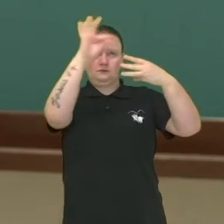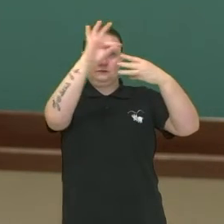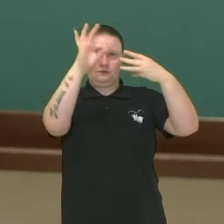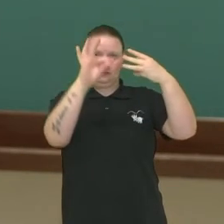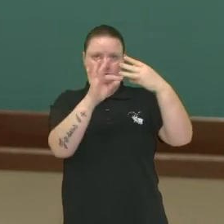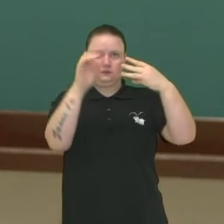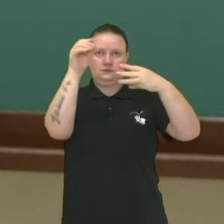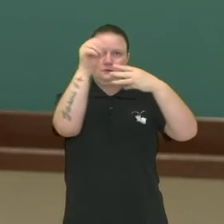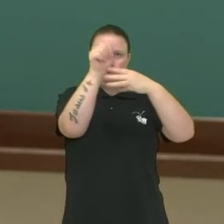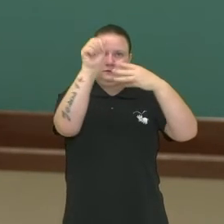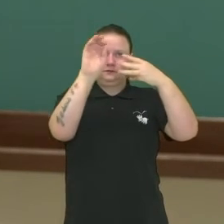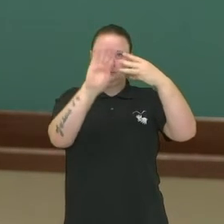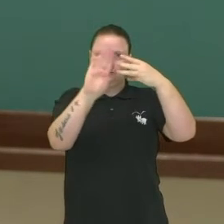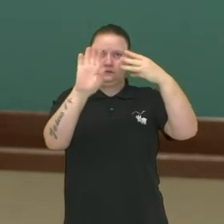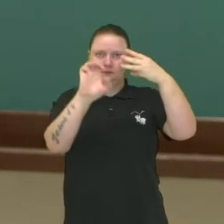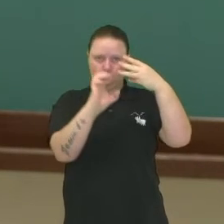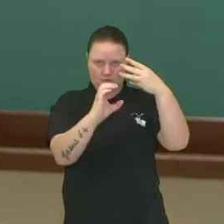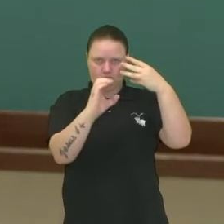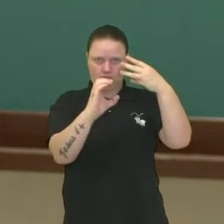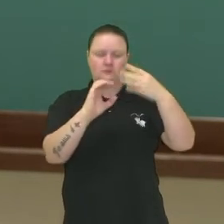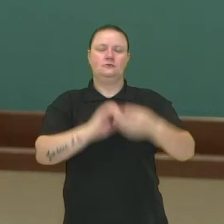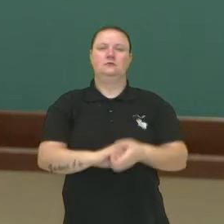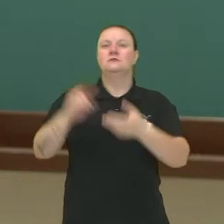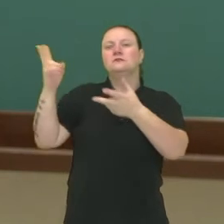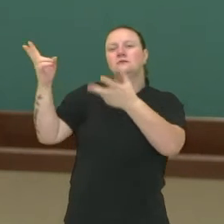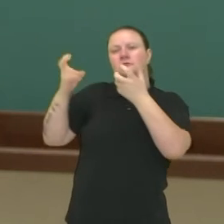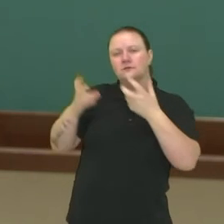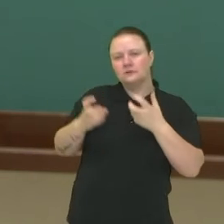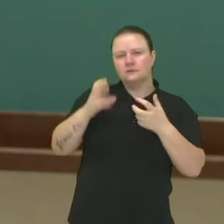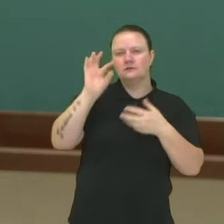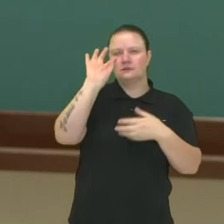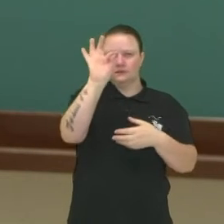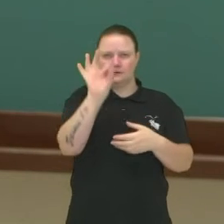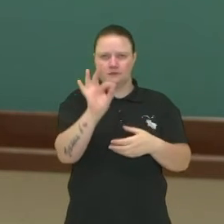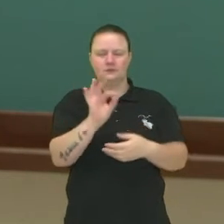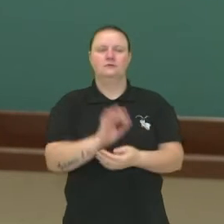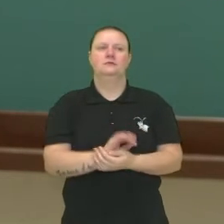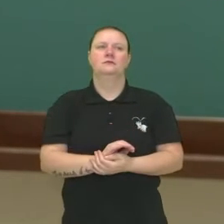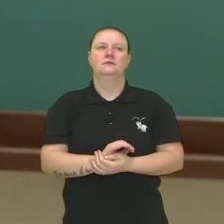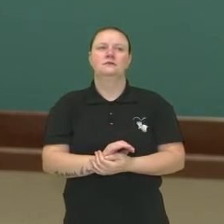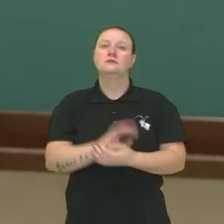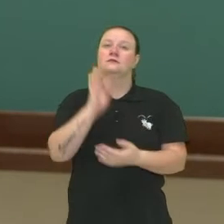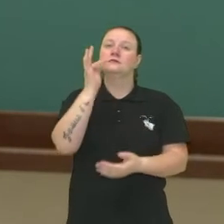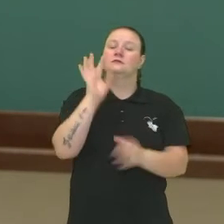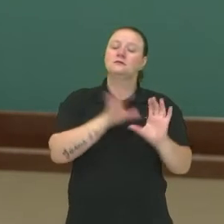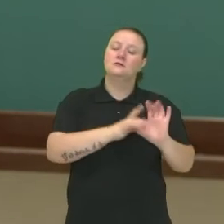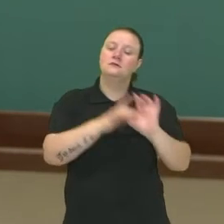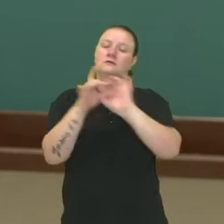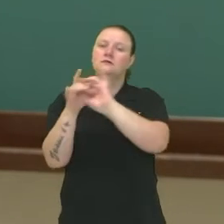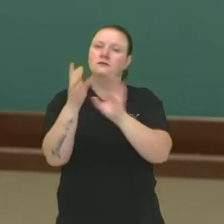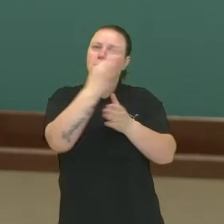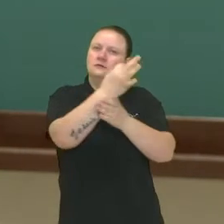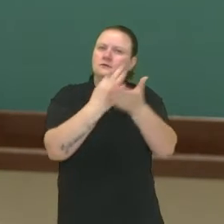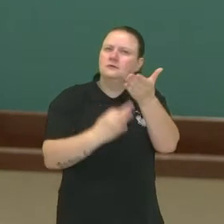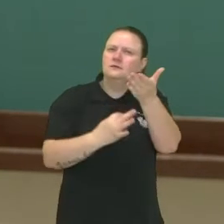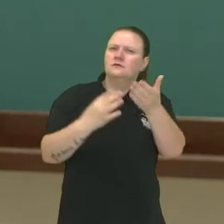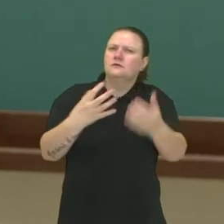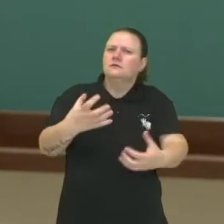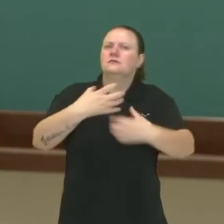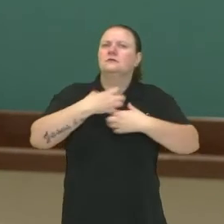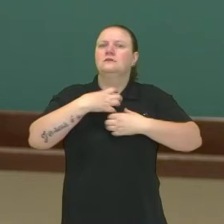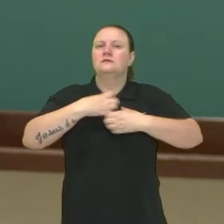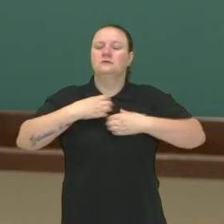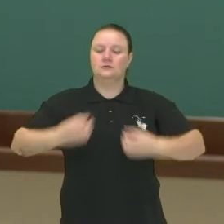A, B e C. Vamos observar cada uma. No contexto do texto, qual é o efeito de sentido da